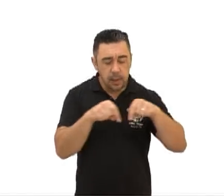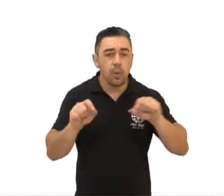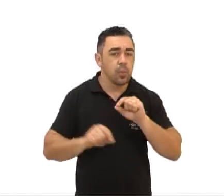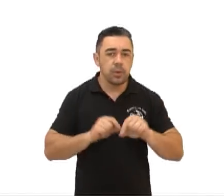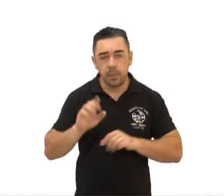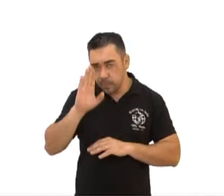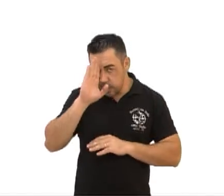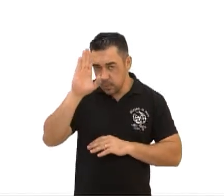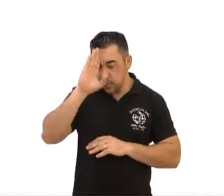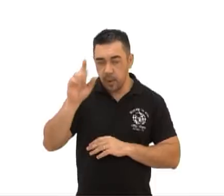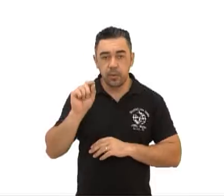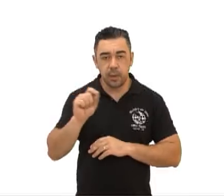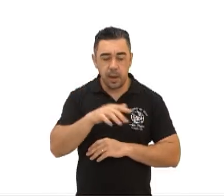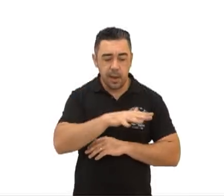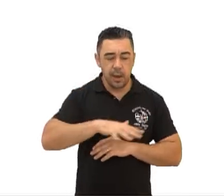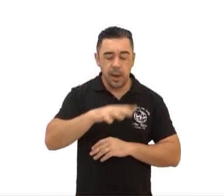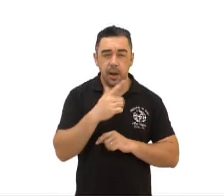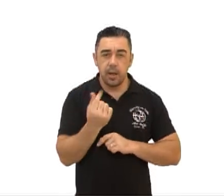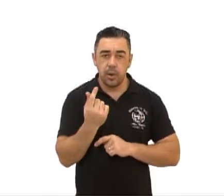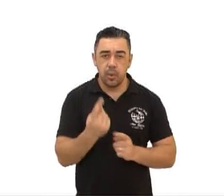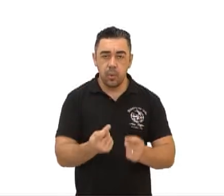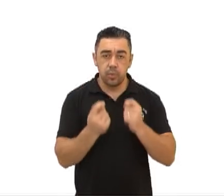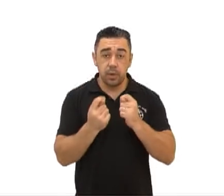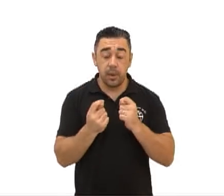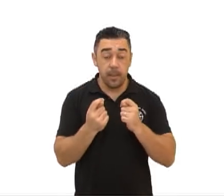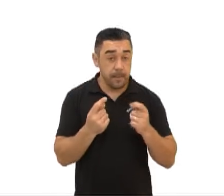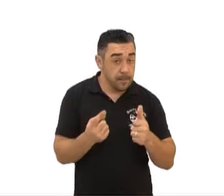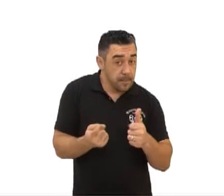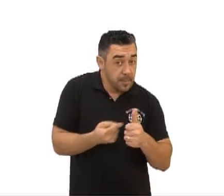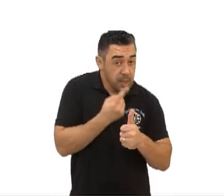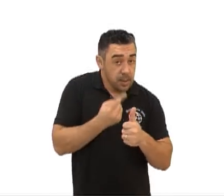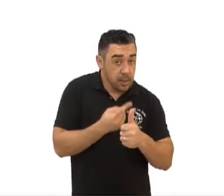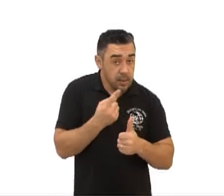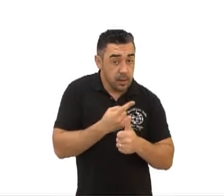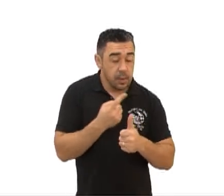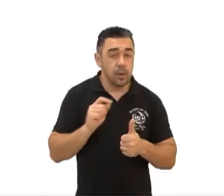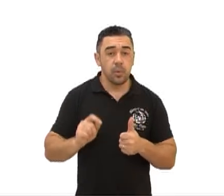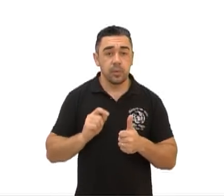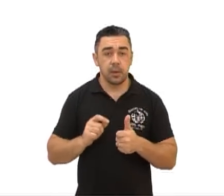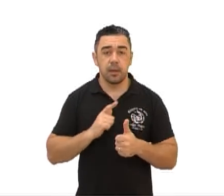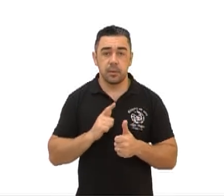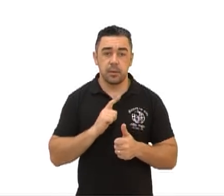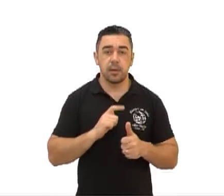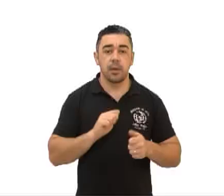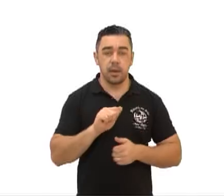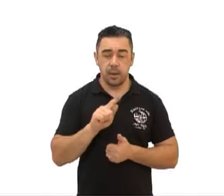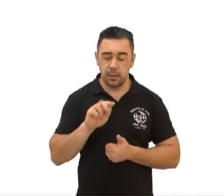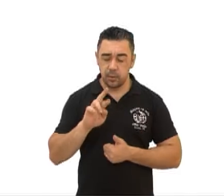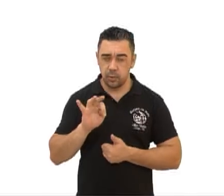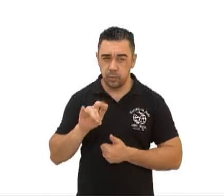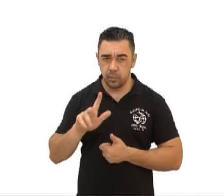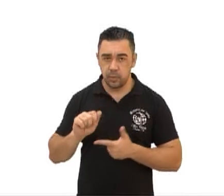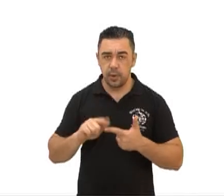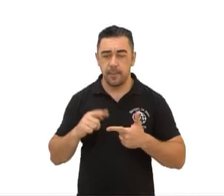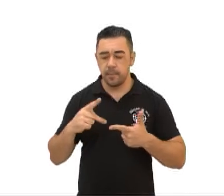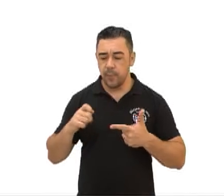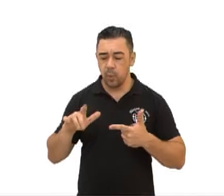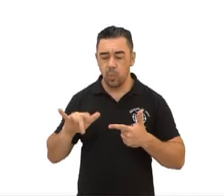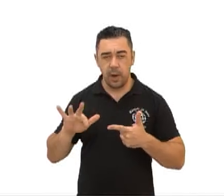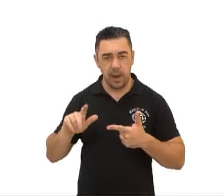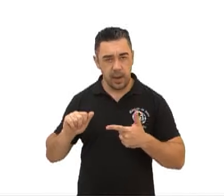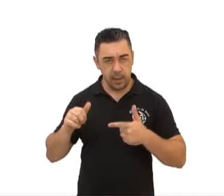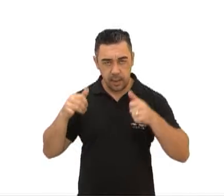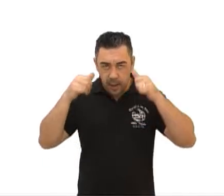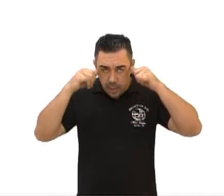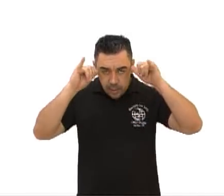atividades econômicas do setor primário. Nesse setor nós vamos ter agricultura, pecuária, extrativismo e nós